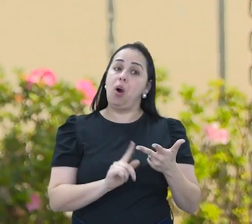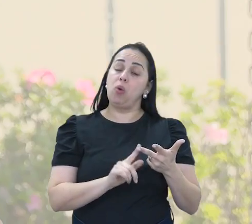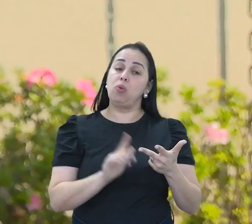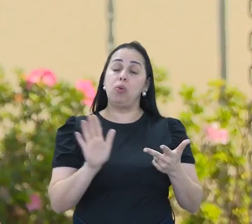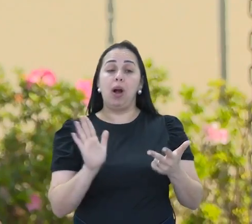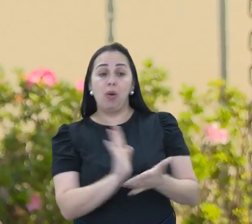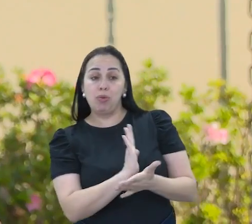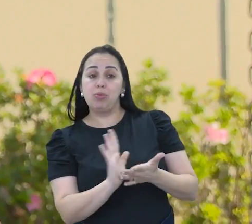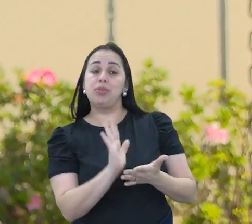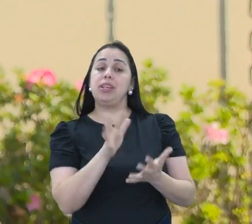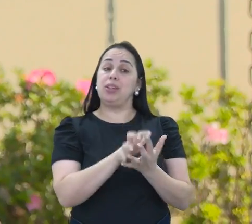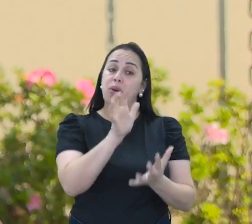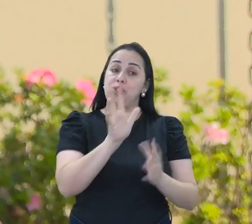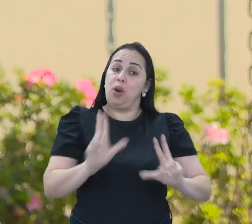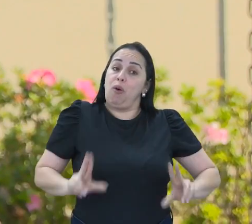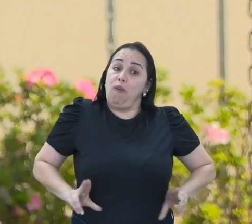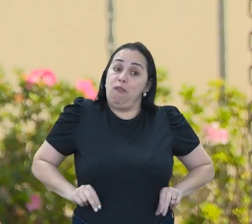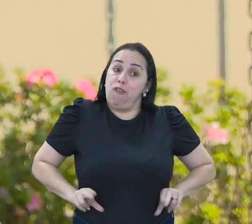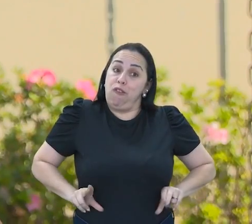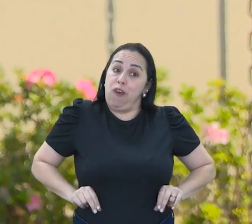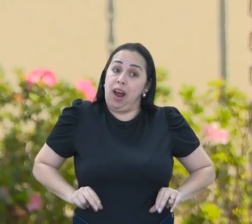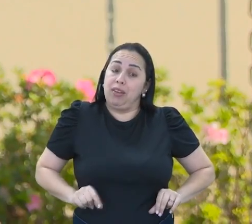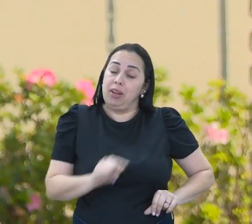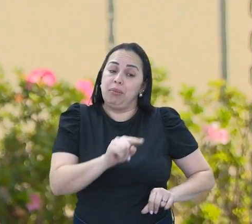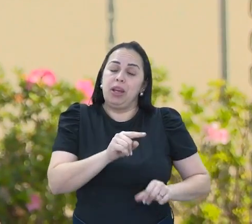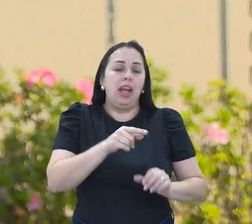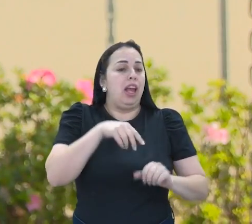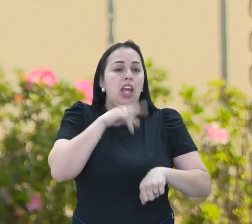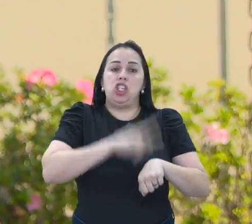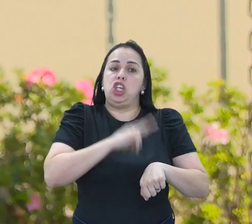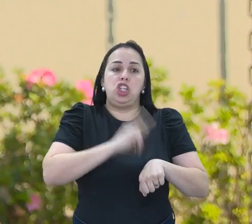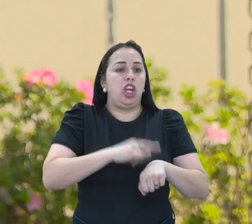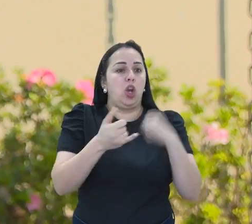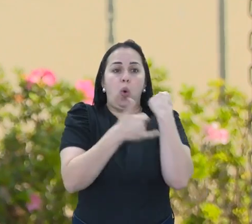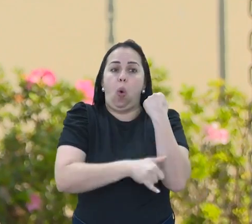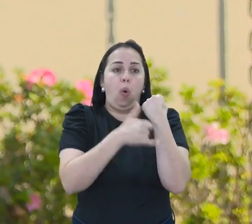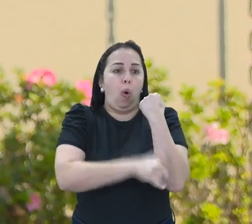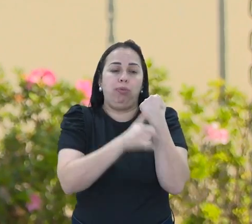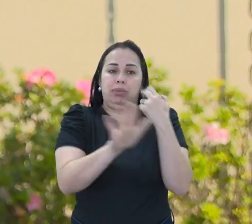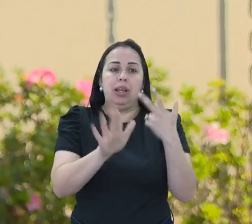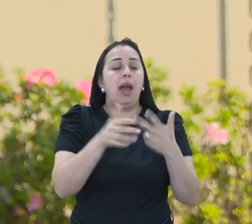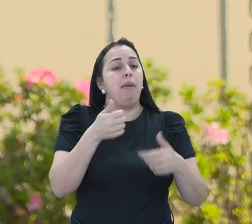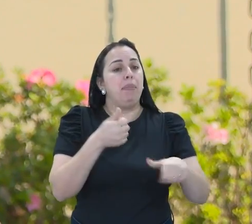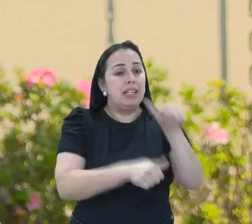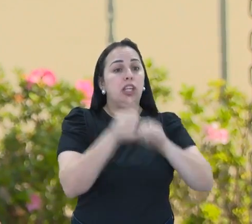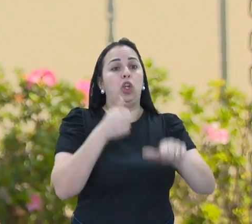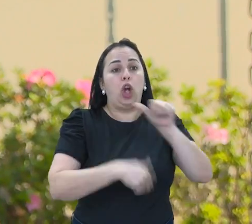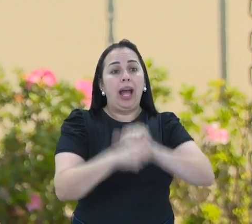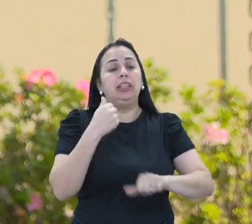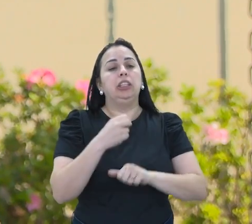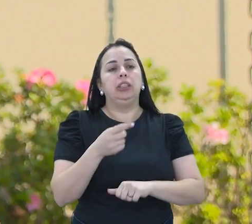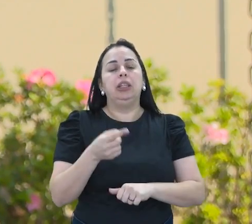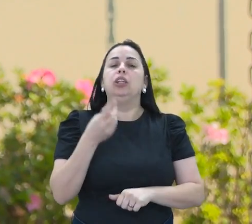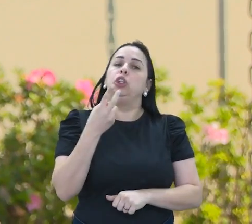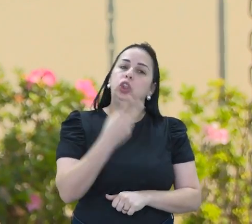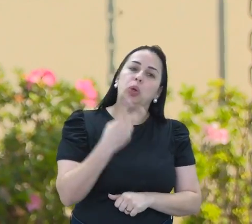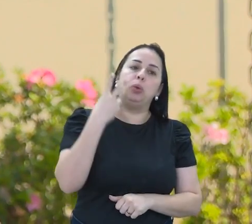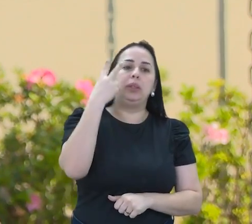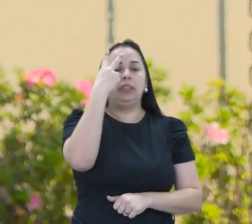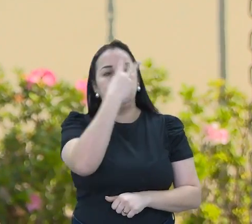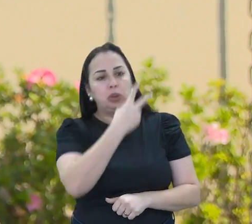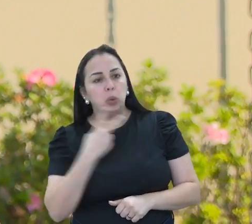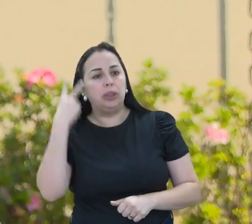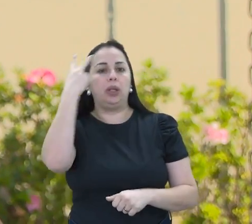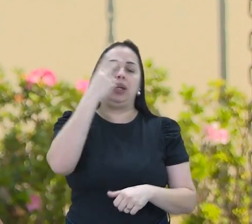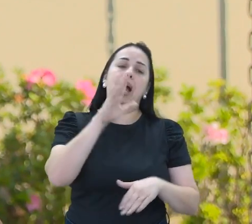ir ao banheiro. Tem idosos que já estão usando fralda, que ele já não tem mais nenhum controle, tem que ser usado fralda. Aí tem que ser trocado a cada 2,